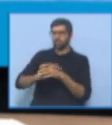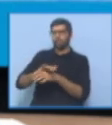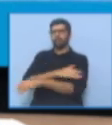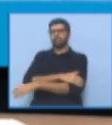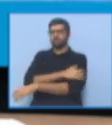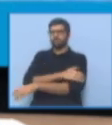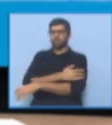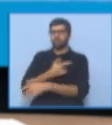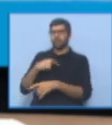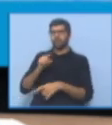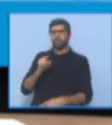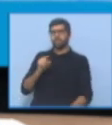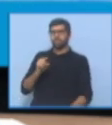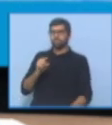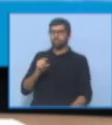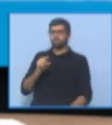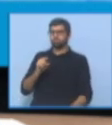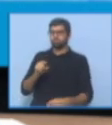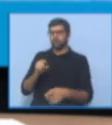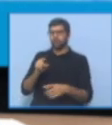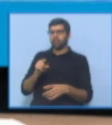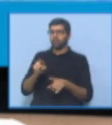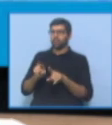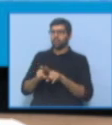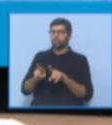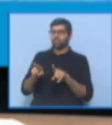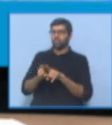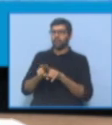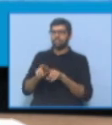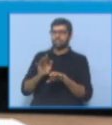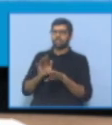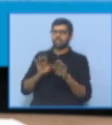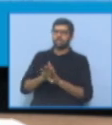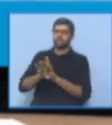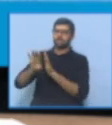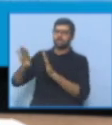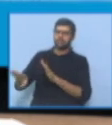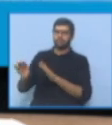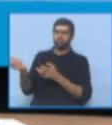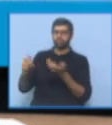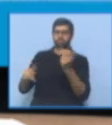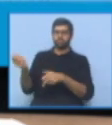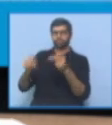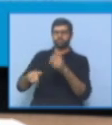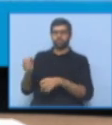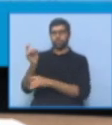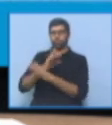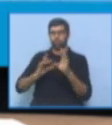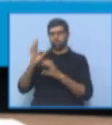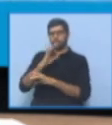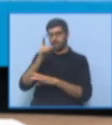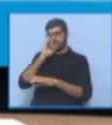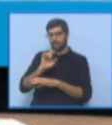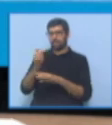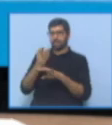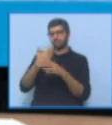vulnerável. É isso também o significado de alguma extrema-direita que vai surgindo aqui e acolá na Europa, fazendo lembrar,